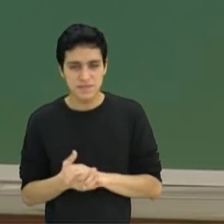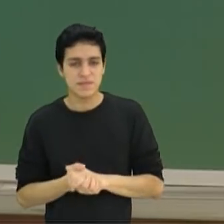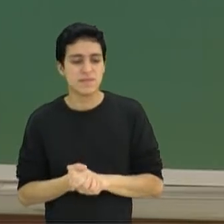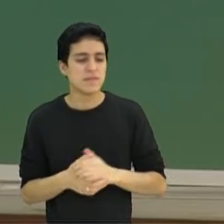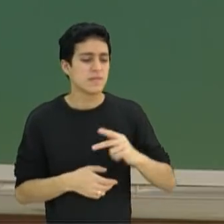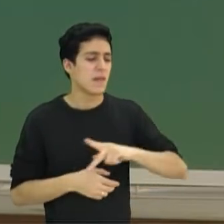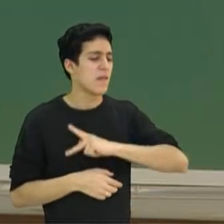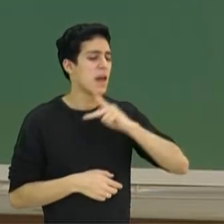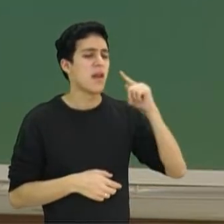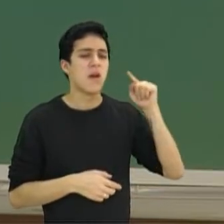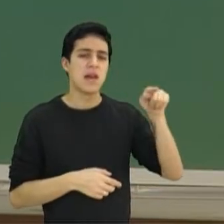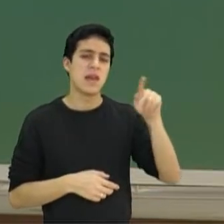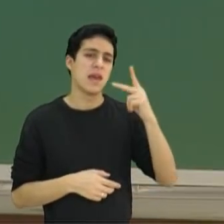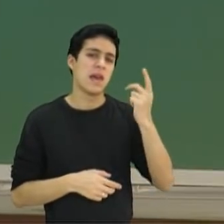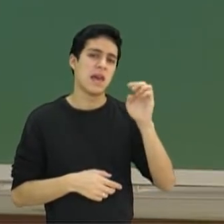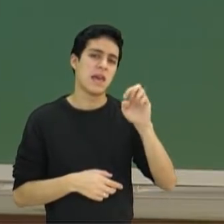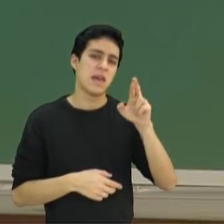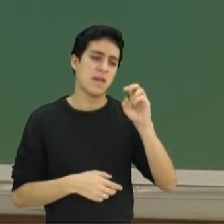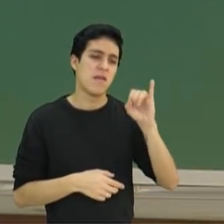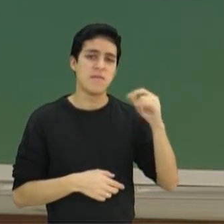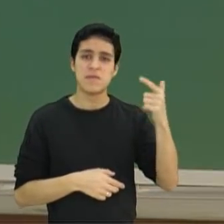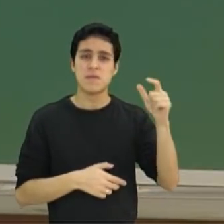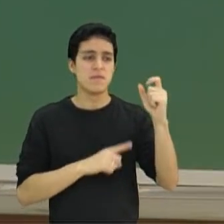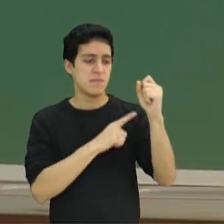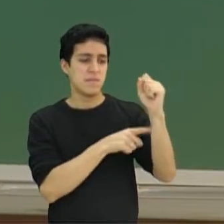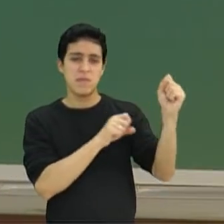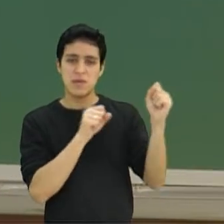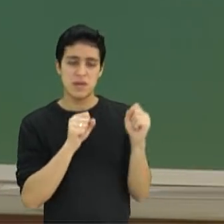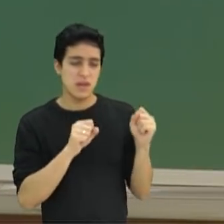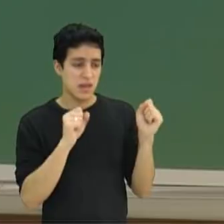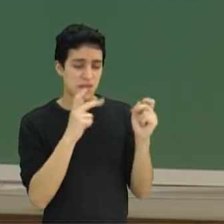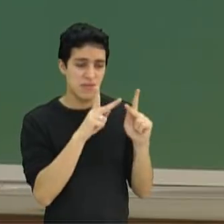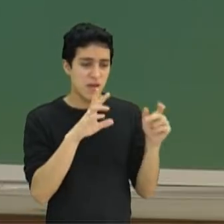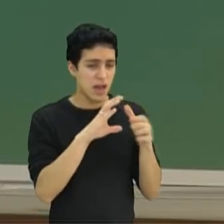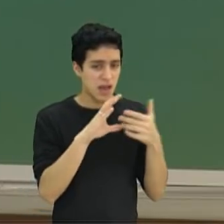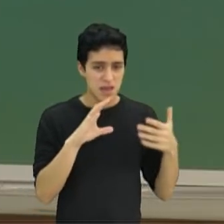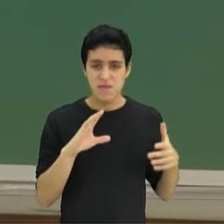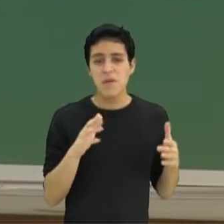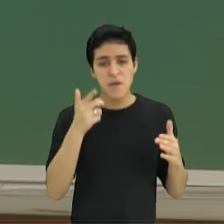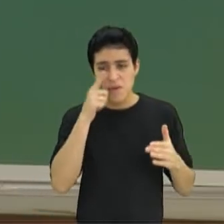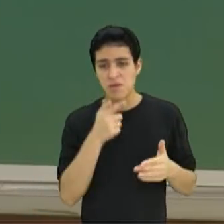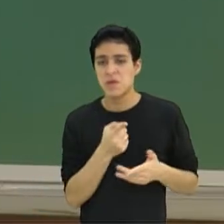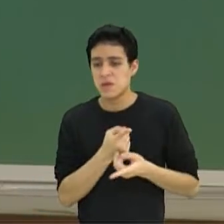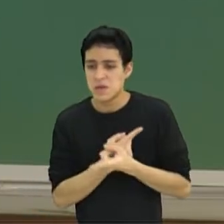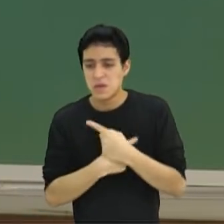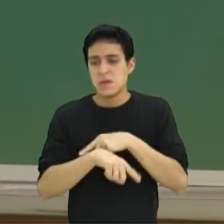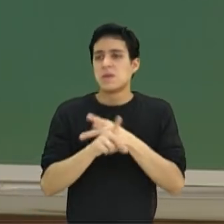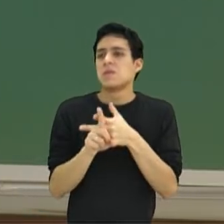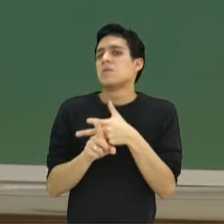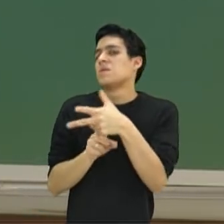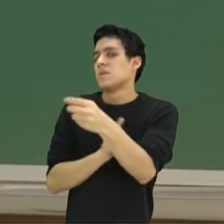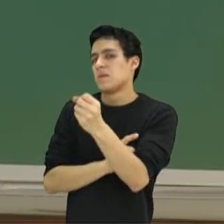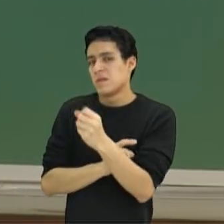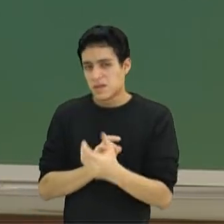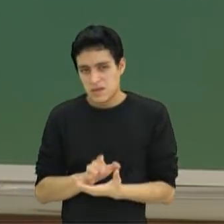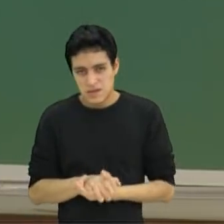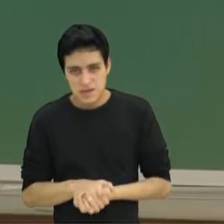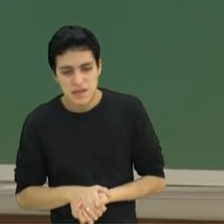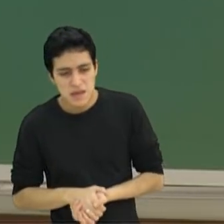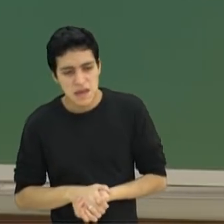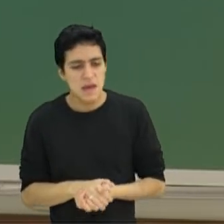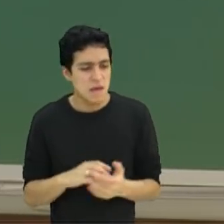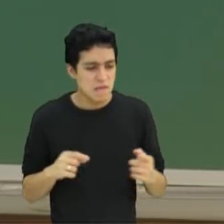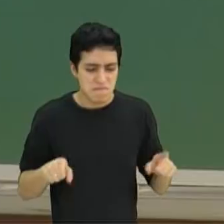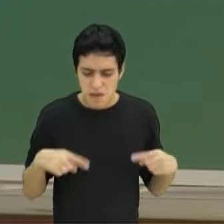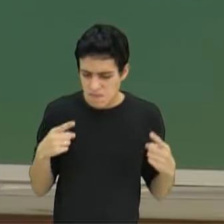o herói ele não tem superpoderes, ele com as suas próprias características consegue romper aí os